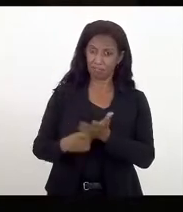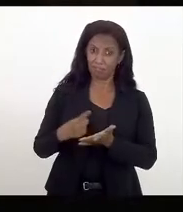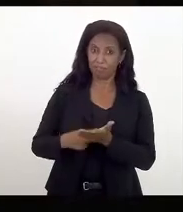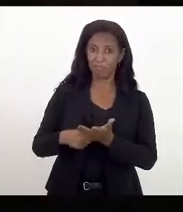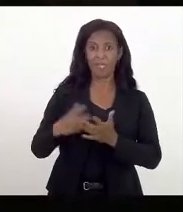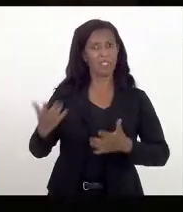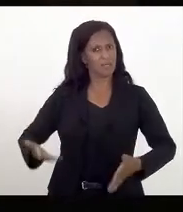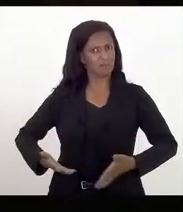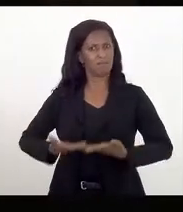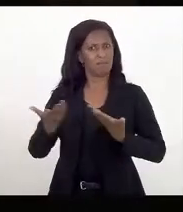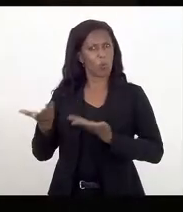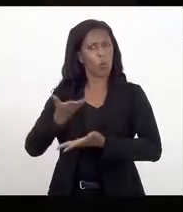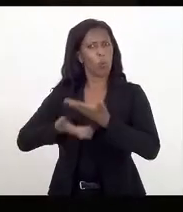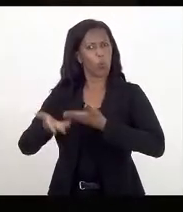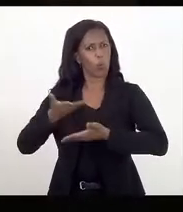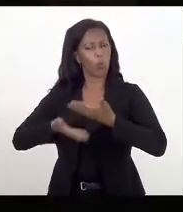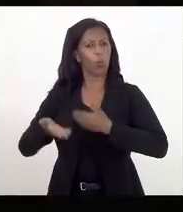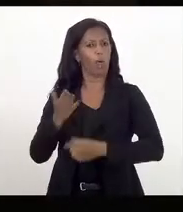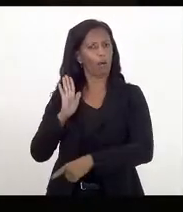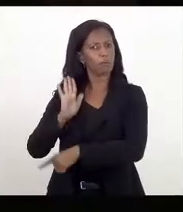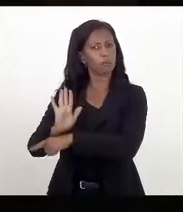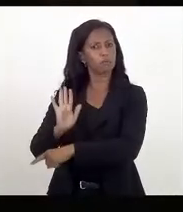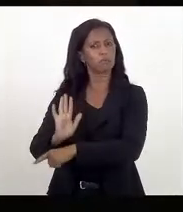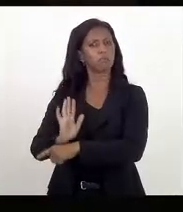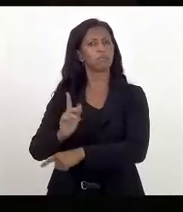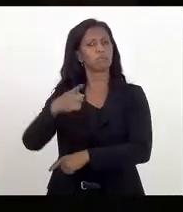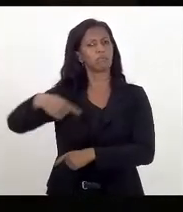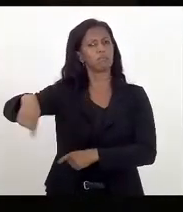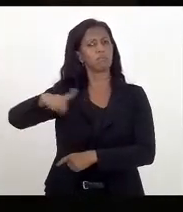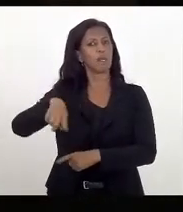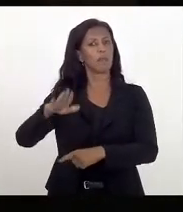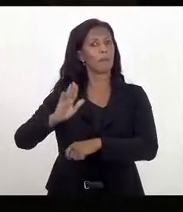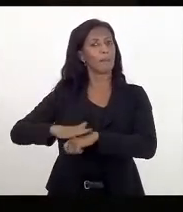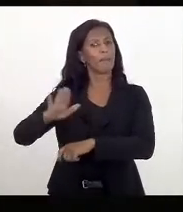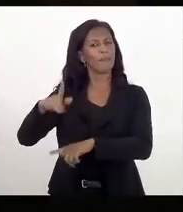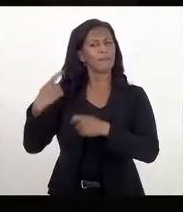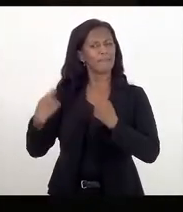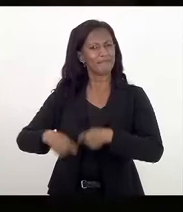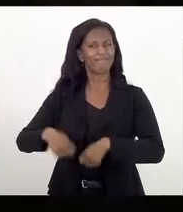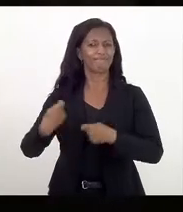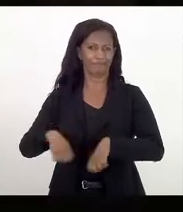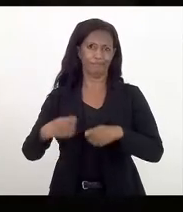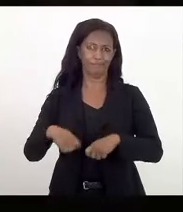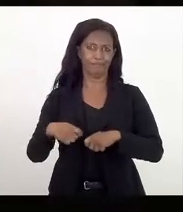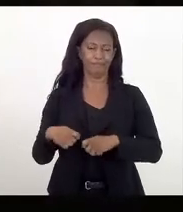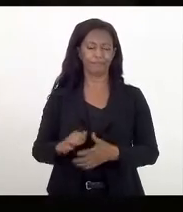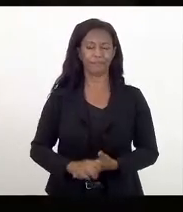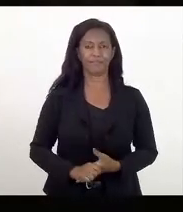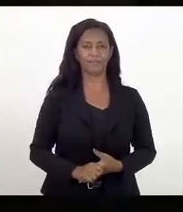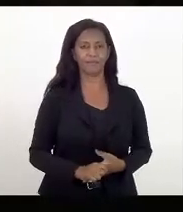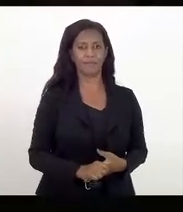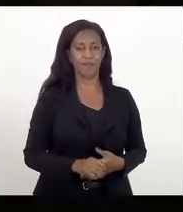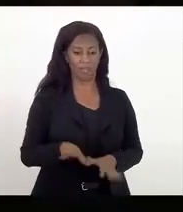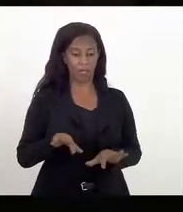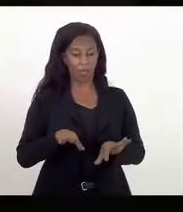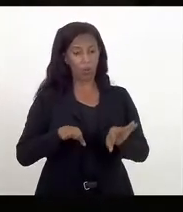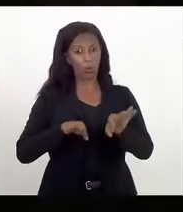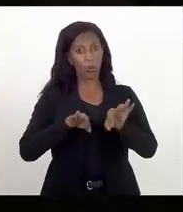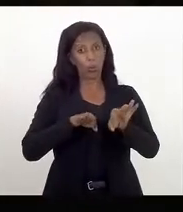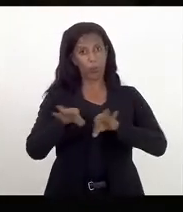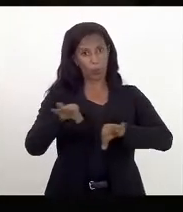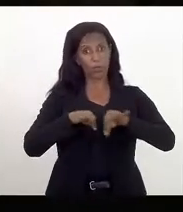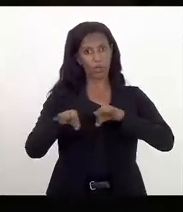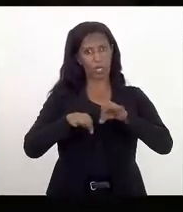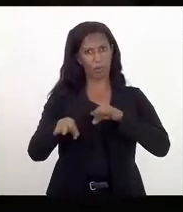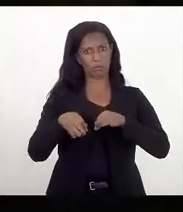eles se empenham na defesa daqueles que mais precisam, como eu sempre uso o termo. O projeto que foi mandado a